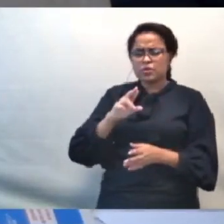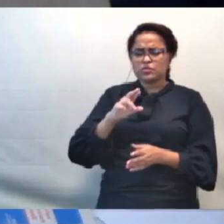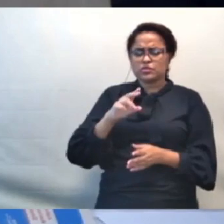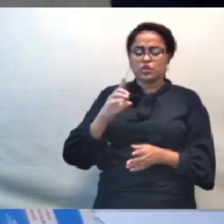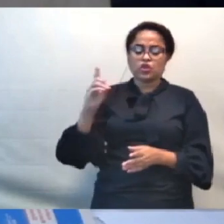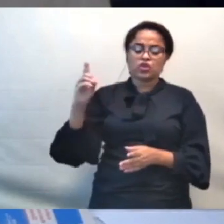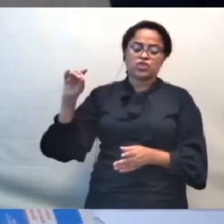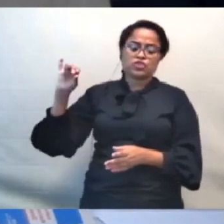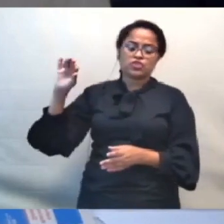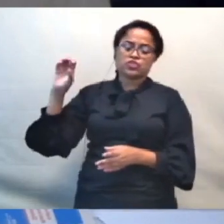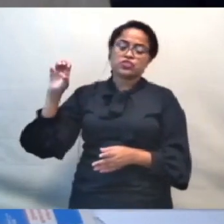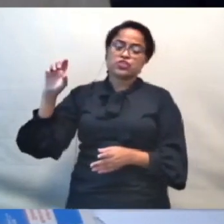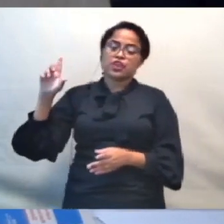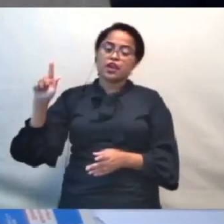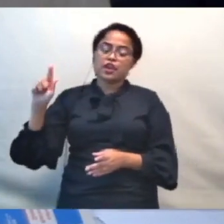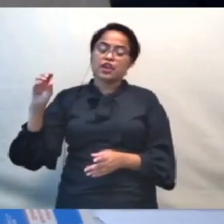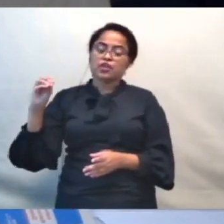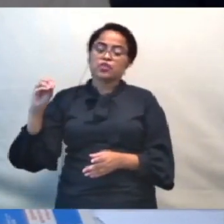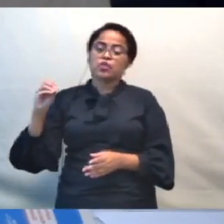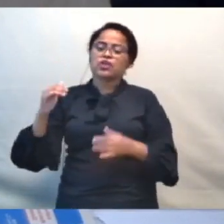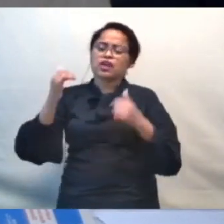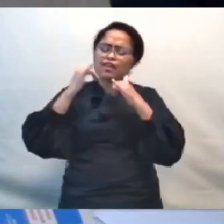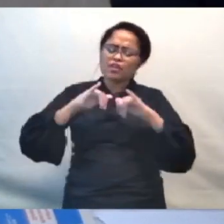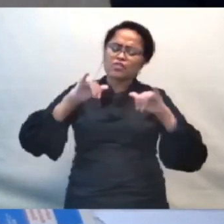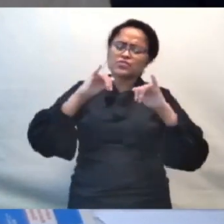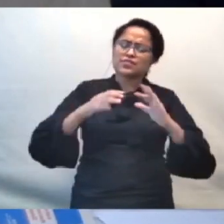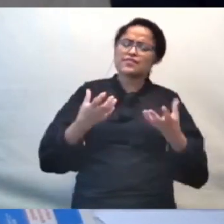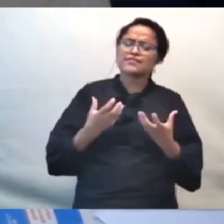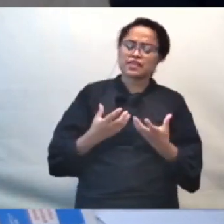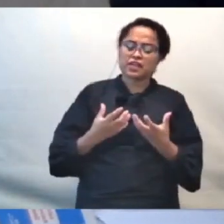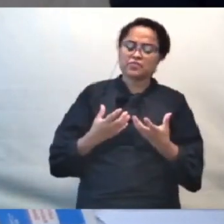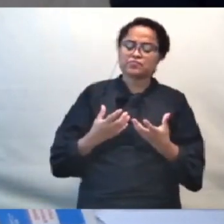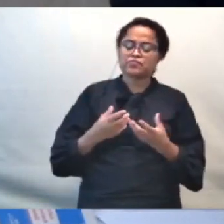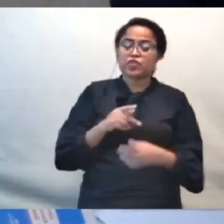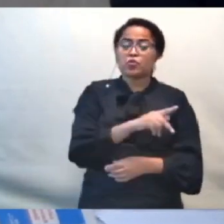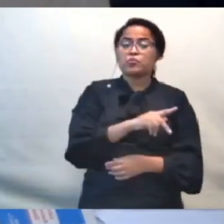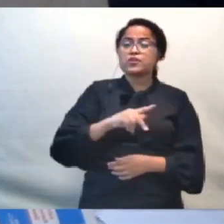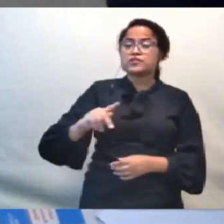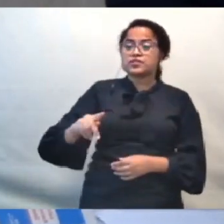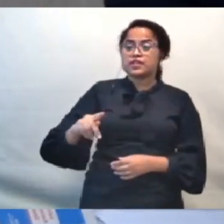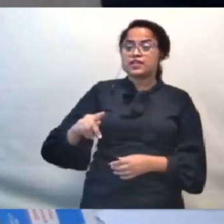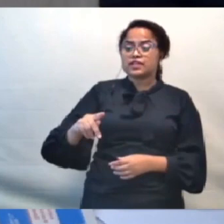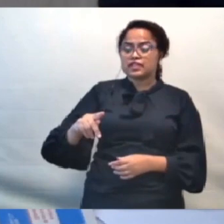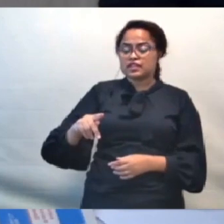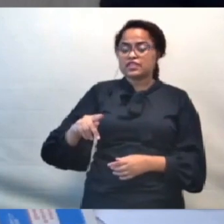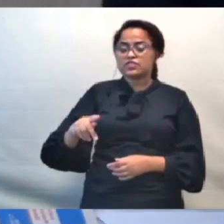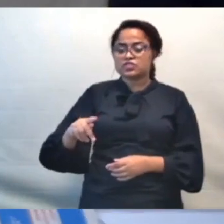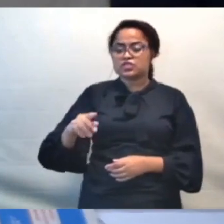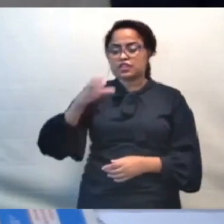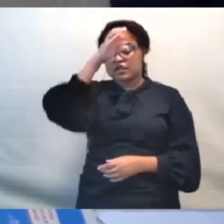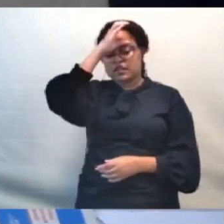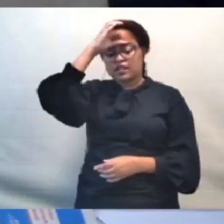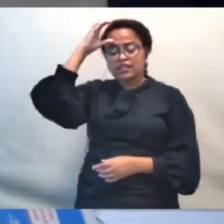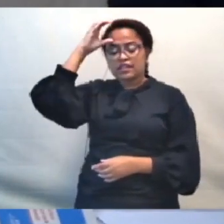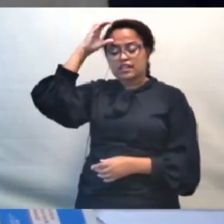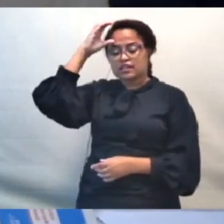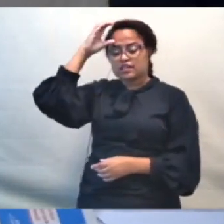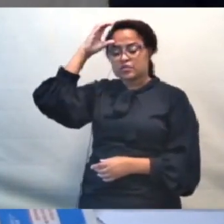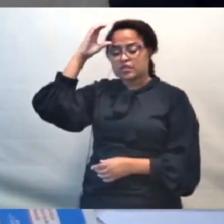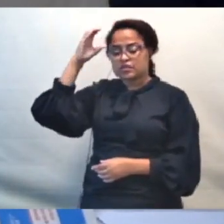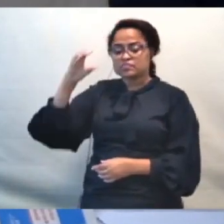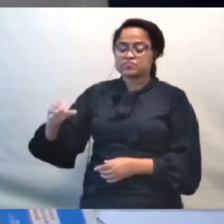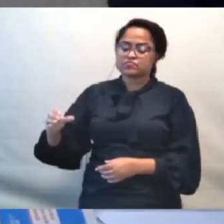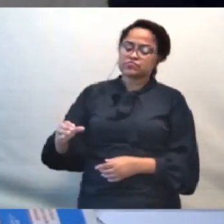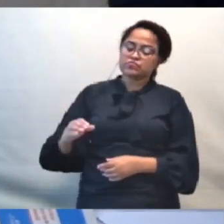quero anunciar a presença aqui do nosso presidente da Câmara Municipal de Belo Horizonte, que faz, né, coro aqui à nossa mesa da prestação de conta,